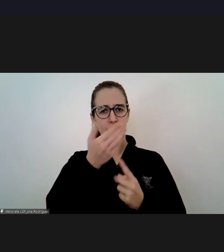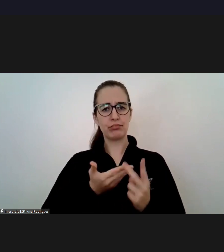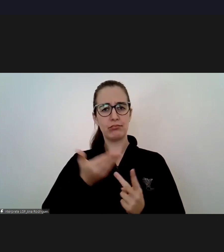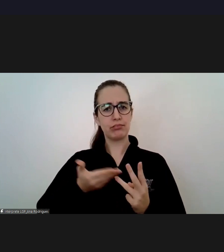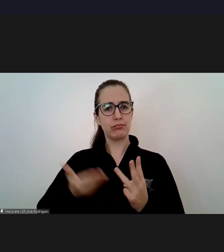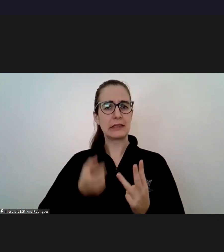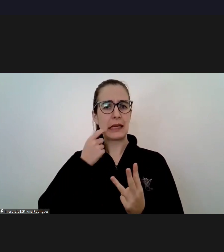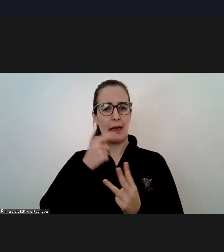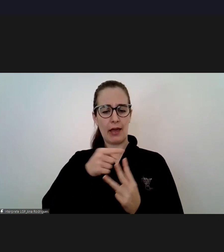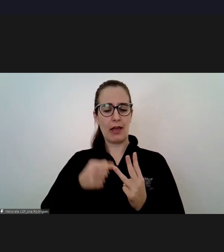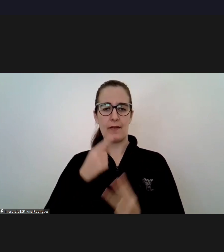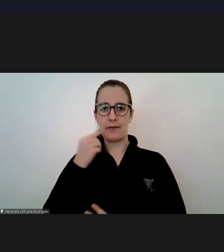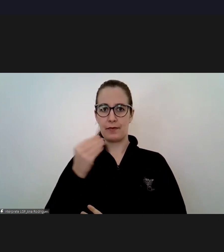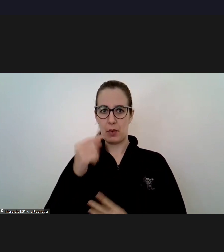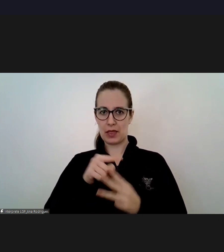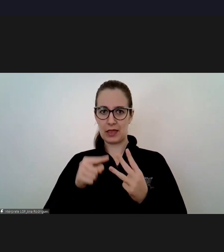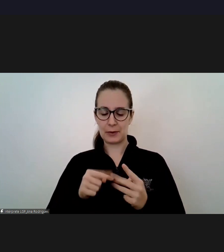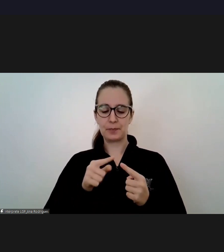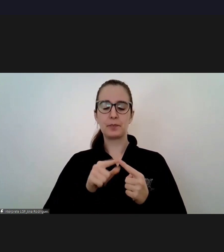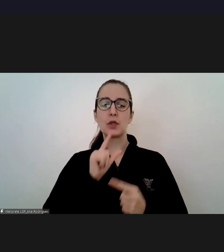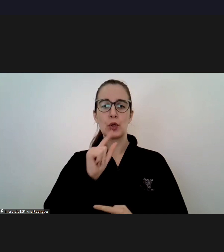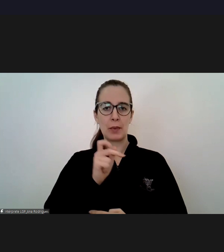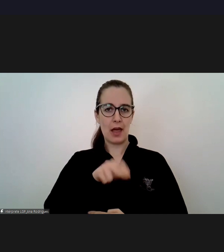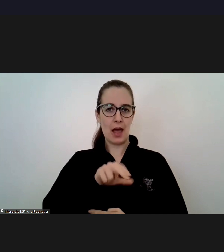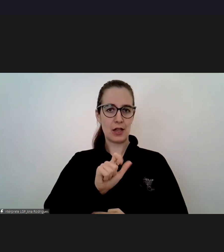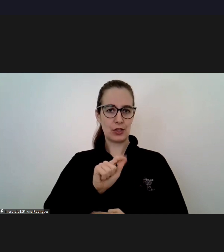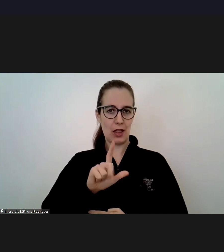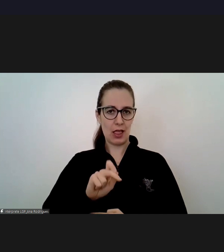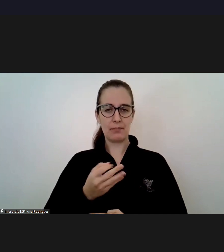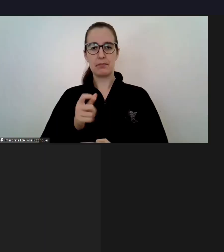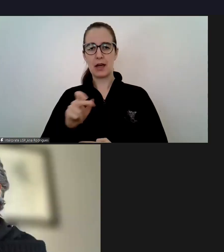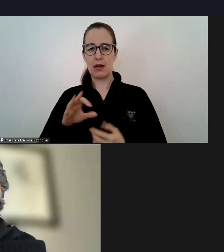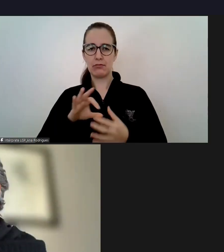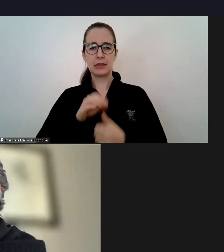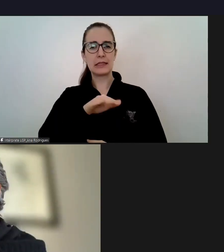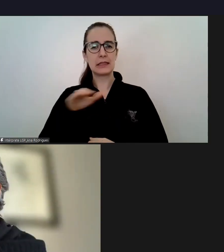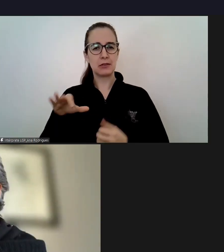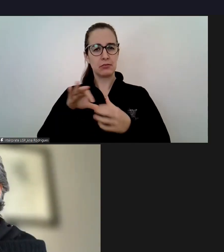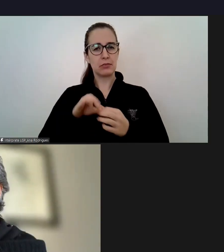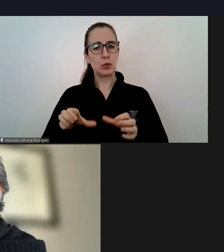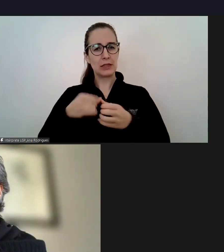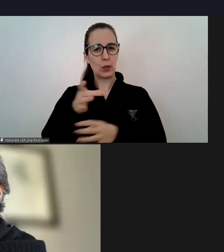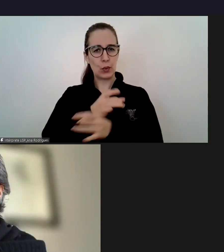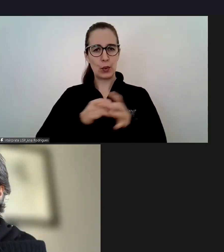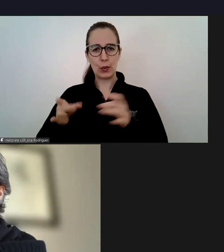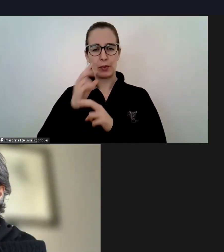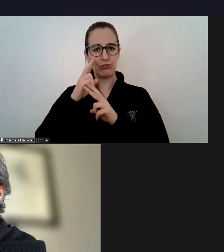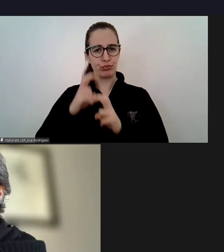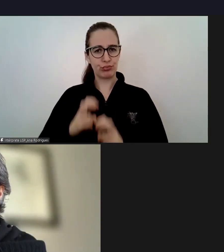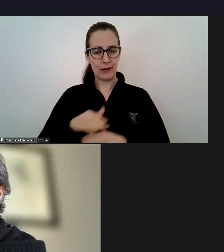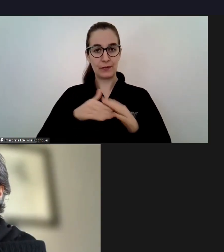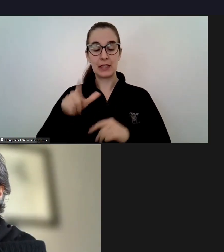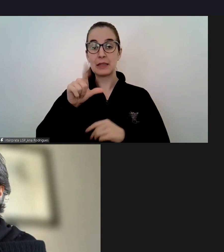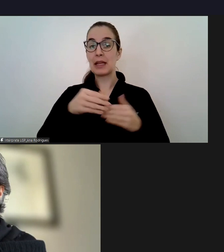renome. São eles: Ângela Pereira, cientista no Joint Research Center na Comissão Europeia e líder no Centro